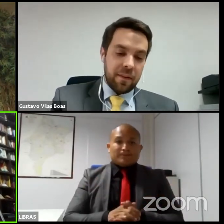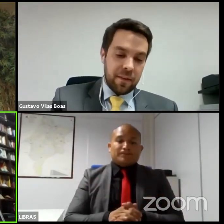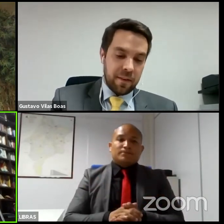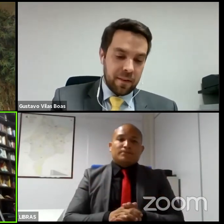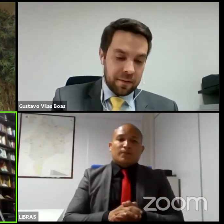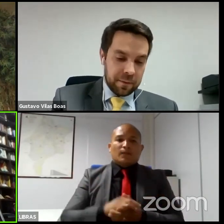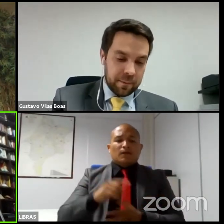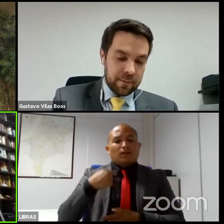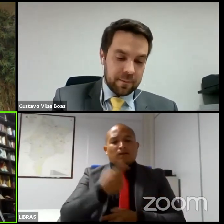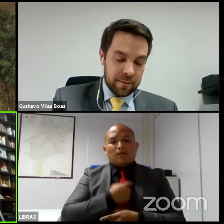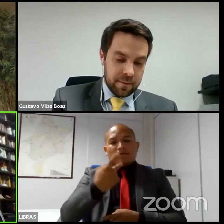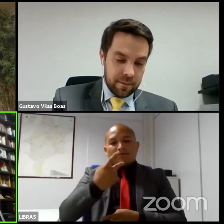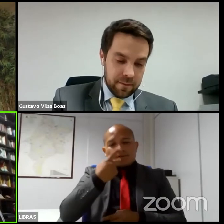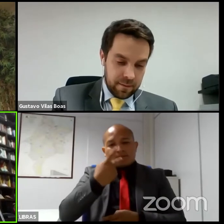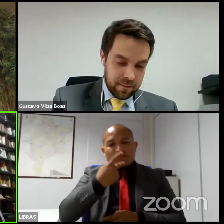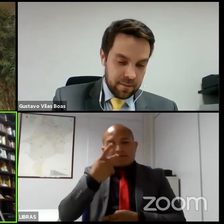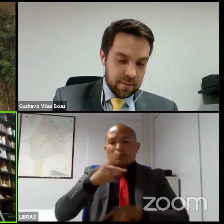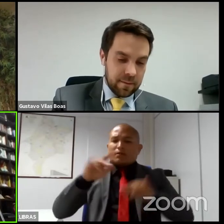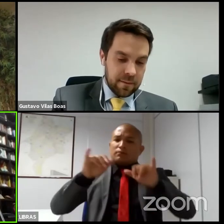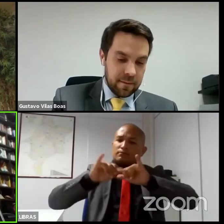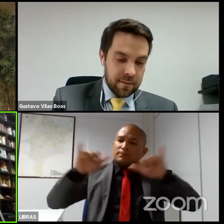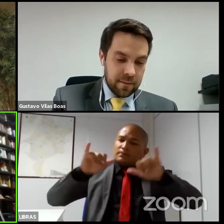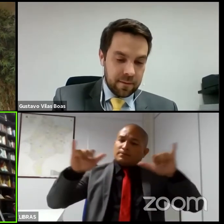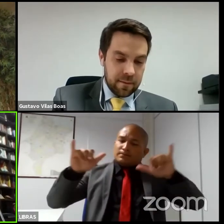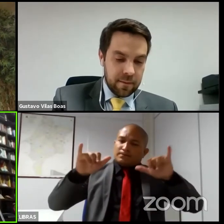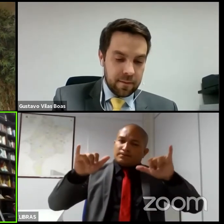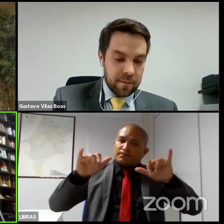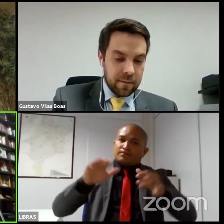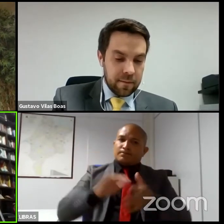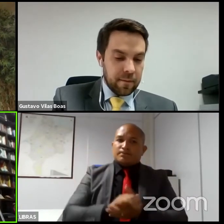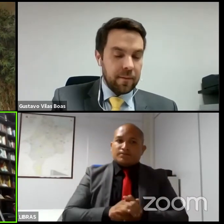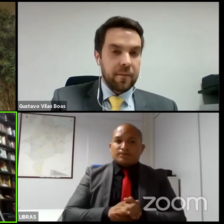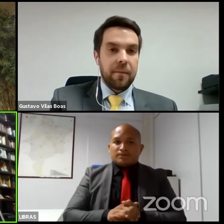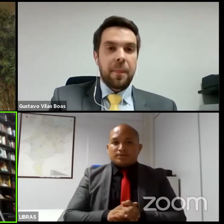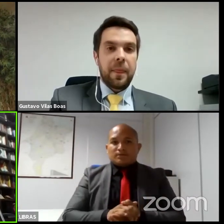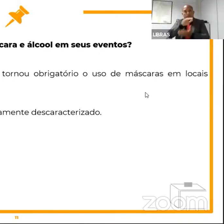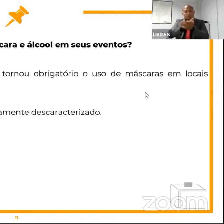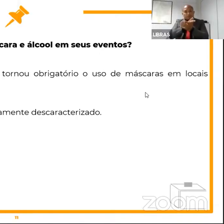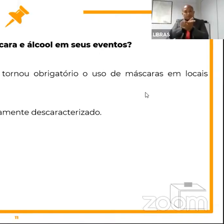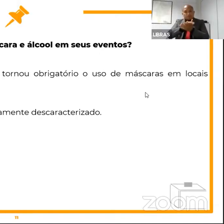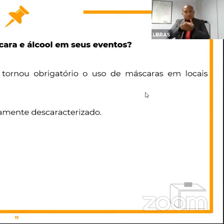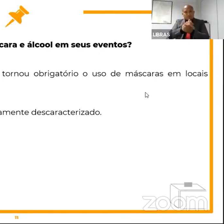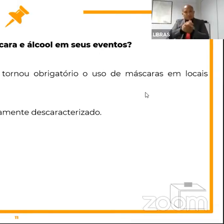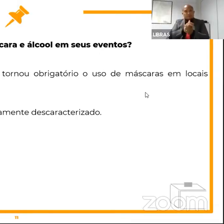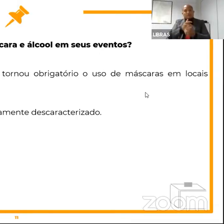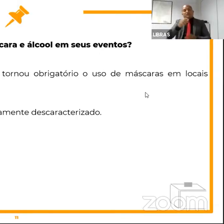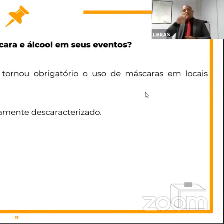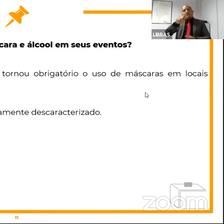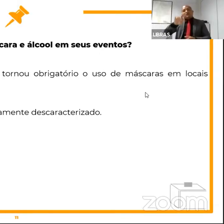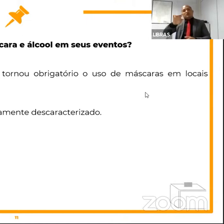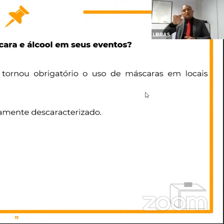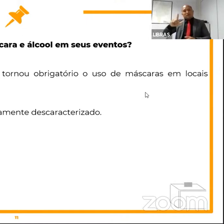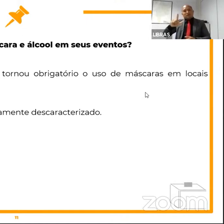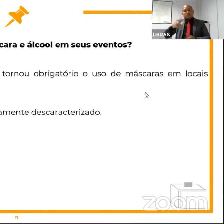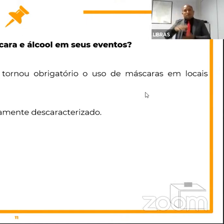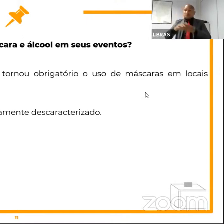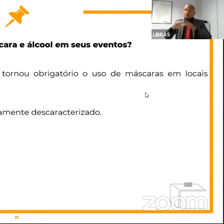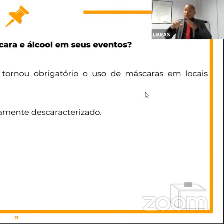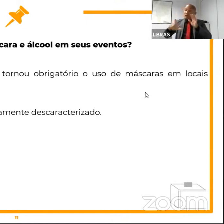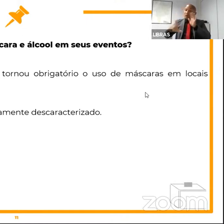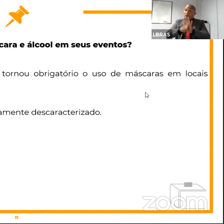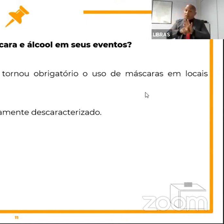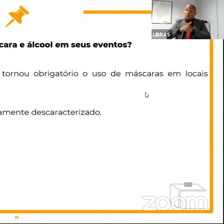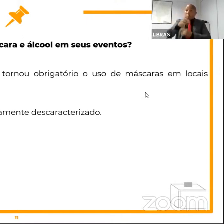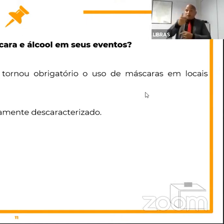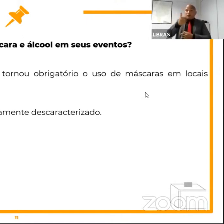conteúdo em massa de mensagens ou ofensas a candidatos. A lei 14.019 torna